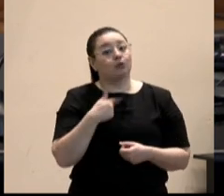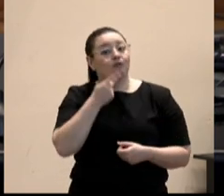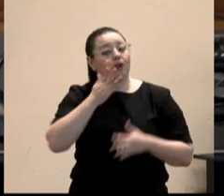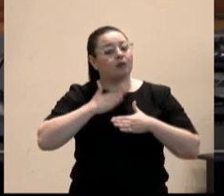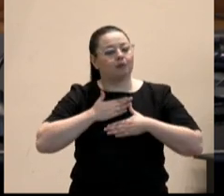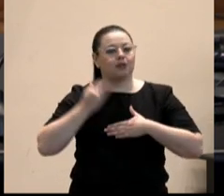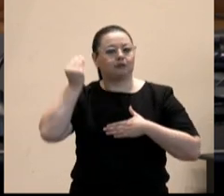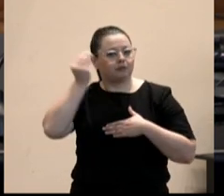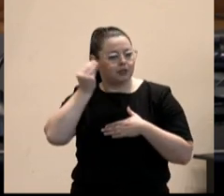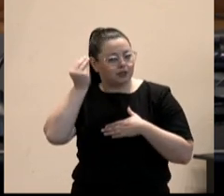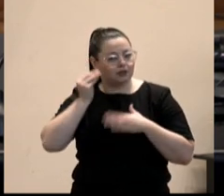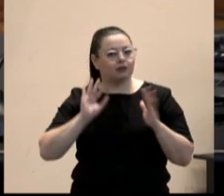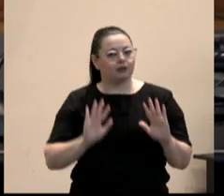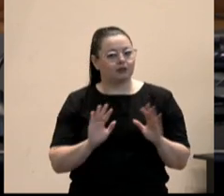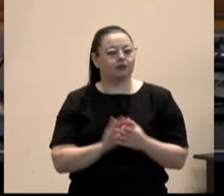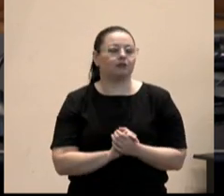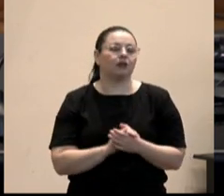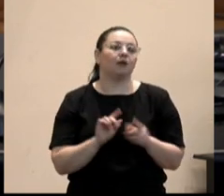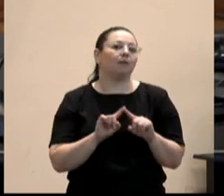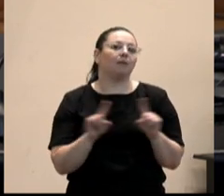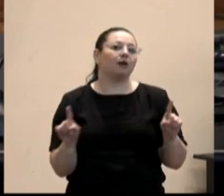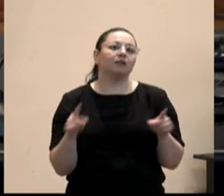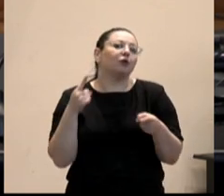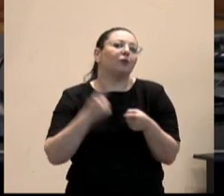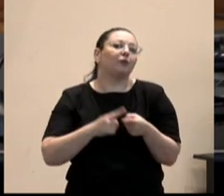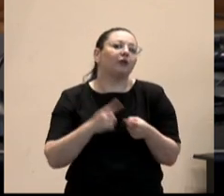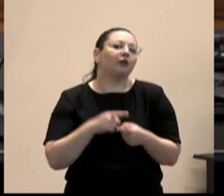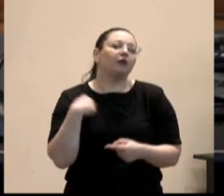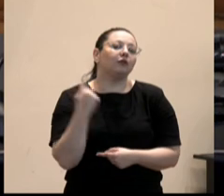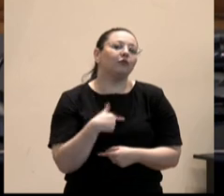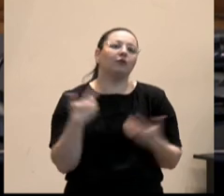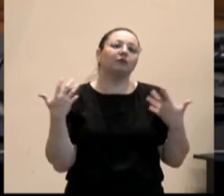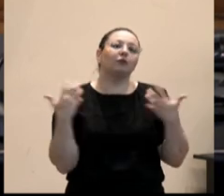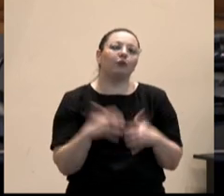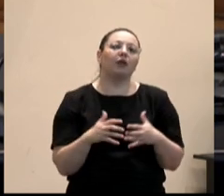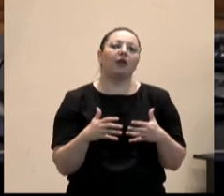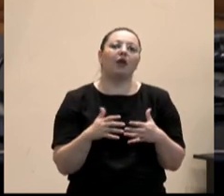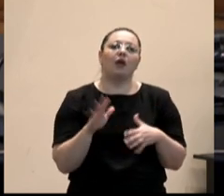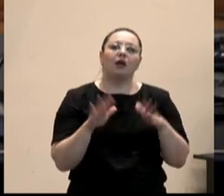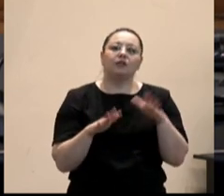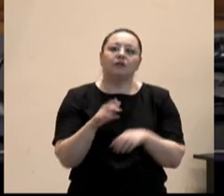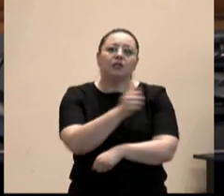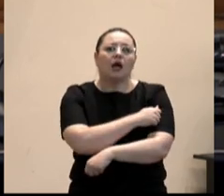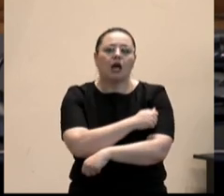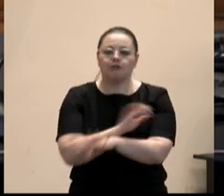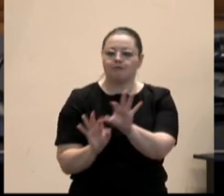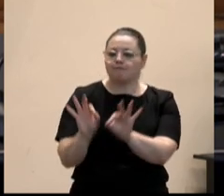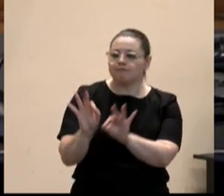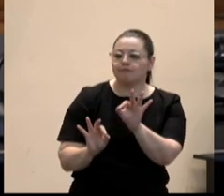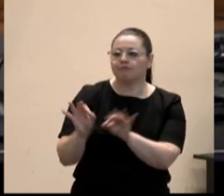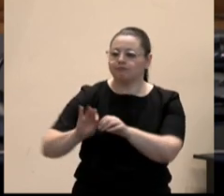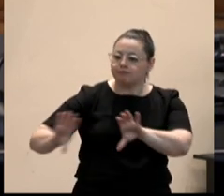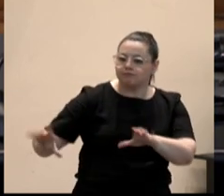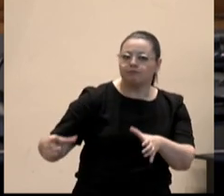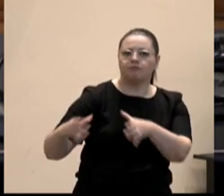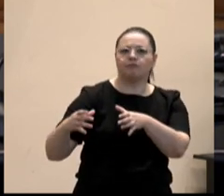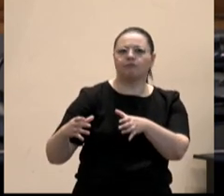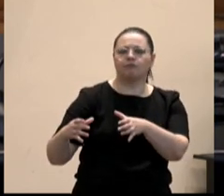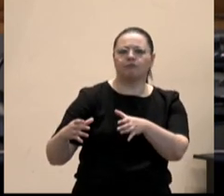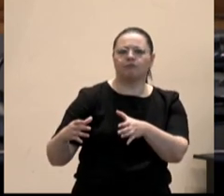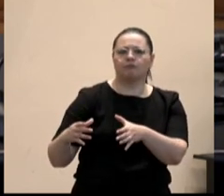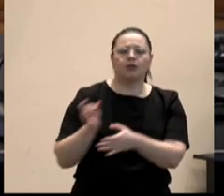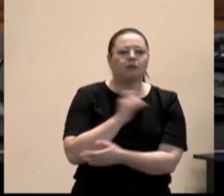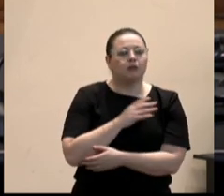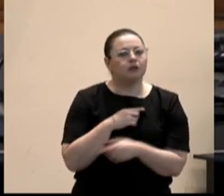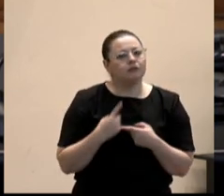vivi. Por que que a gente não quer os estudantes se organizando? Qual é o medo? Da